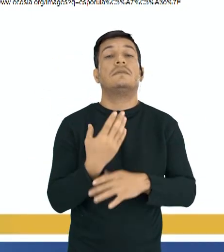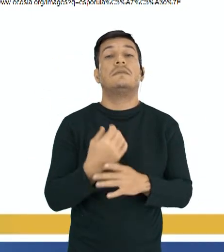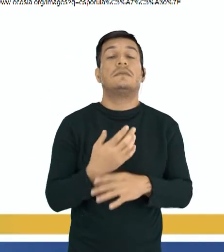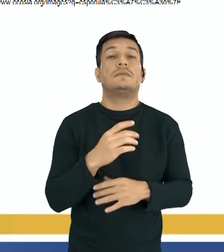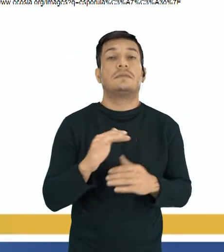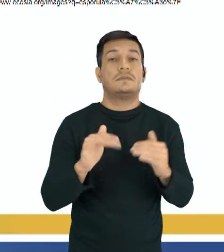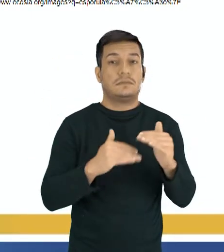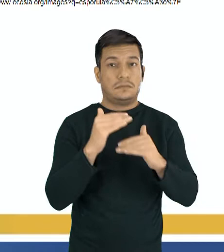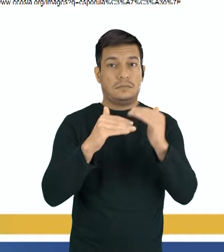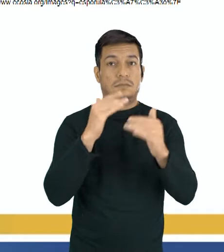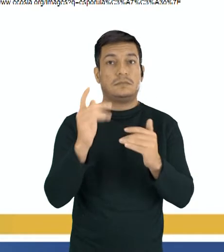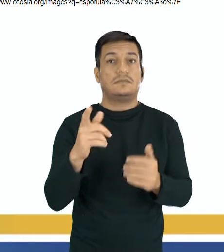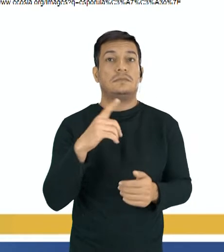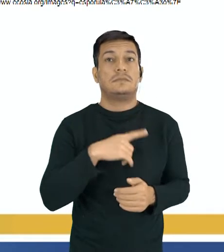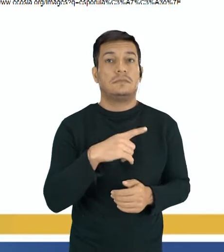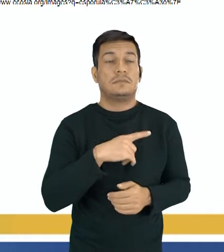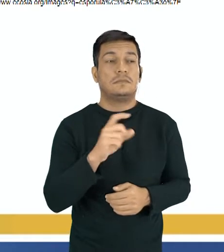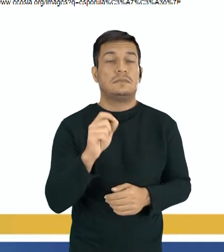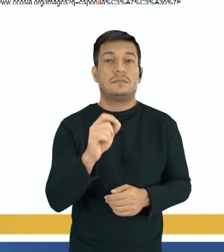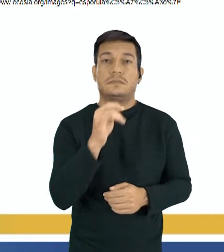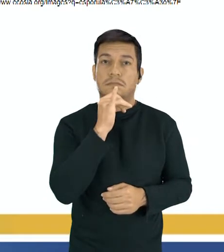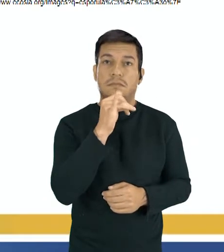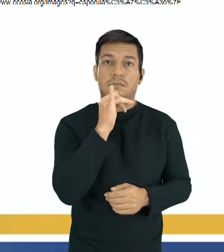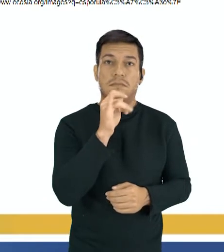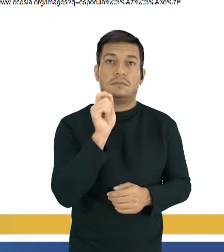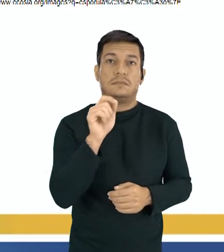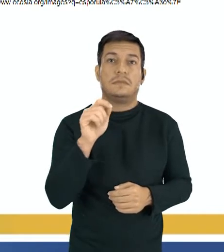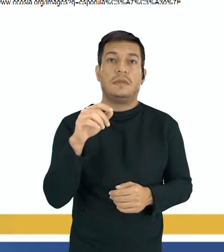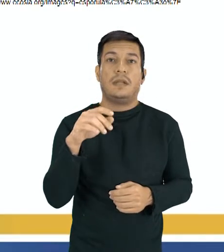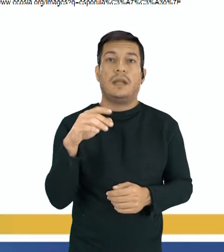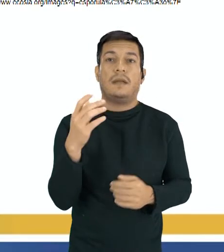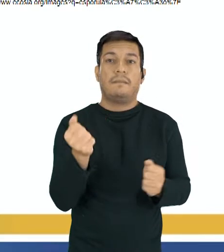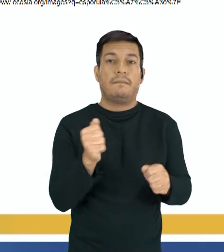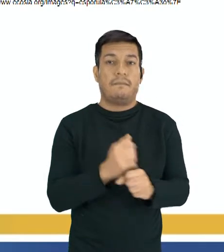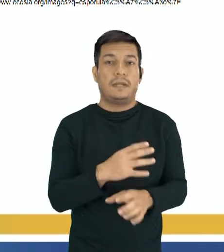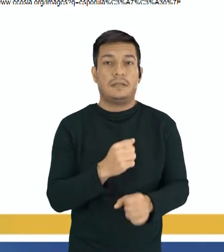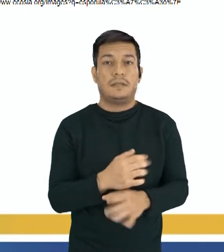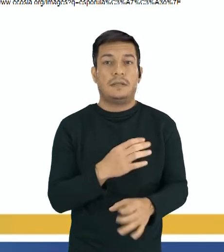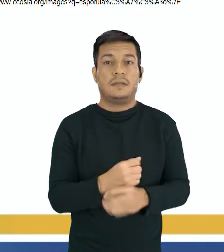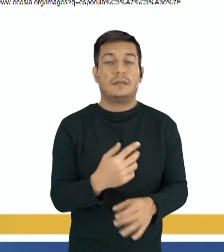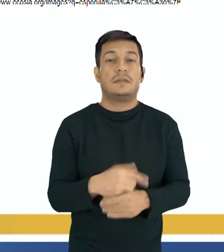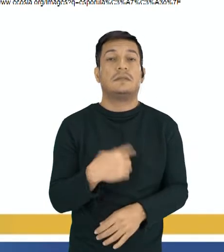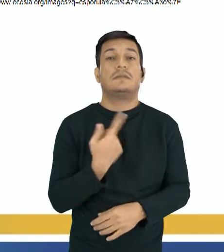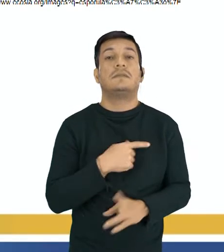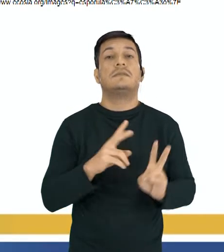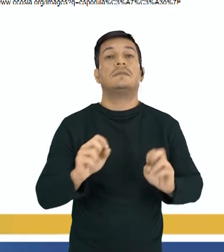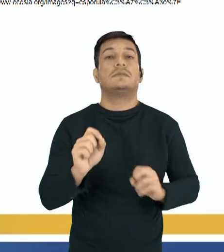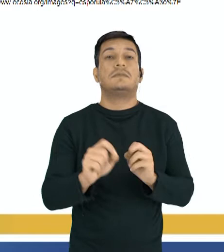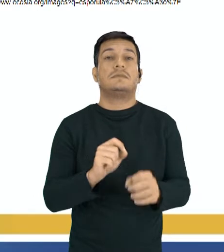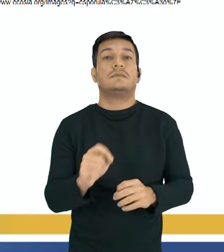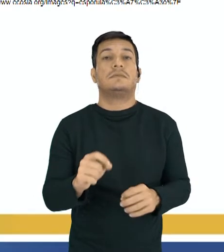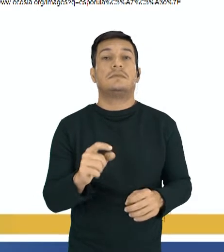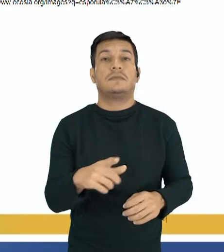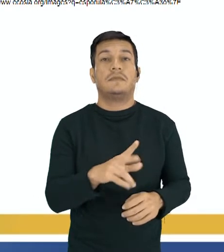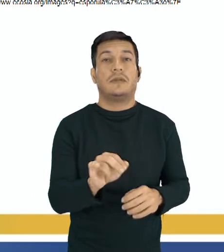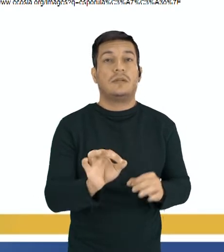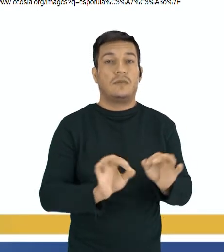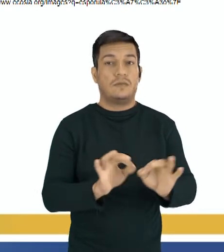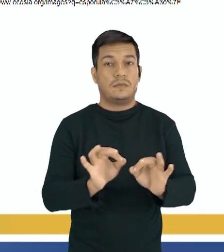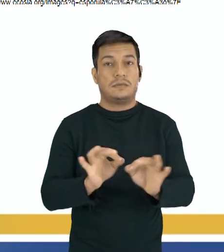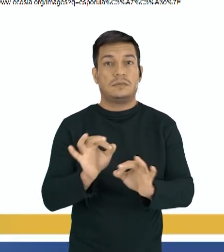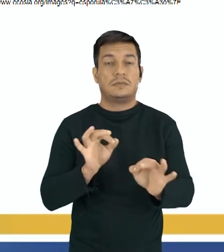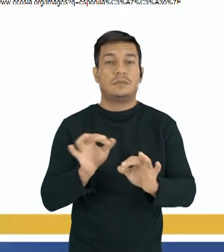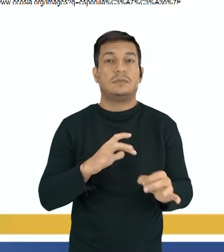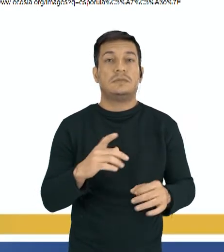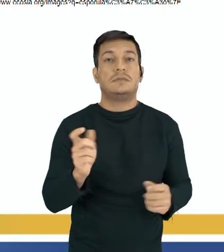essa multiplicação. Então, ali a gente tem um exemplo da batata, onde a gente observa que ali os tubérculos, eles vão formando,